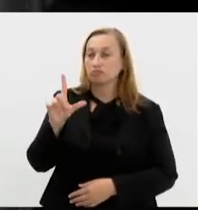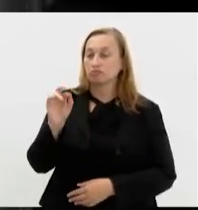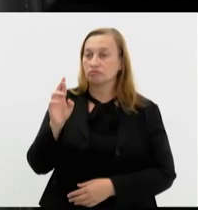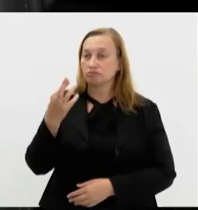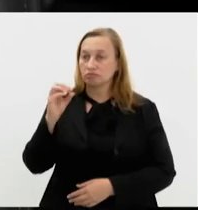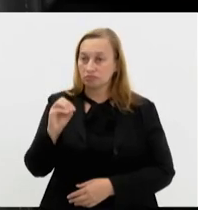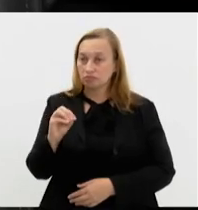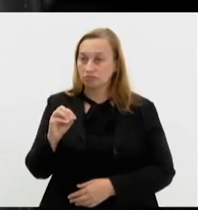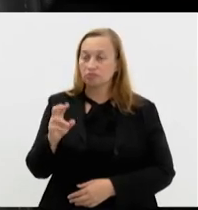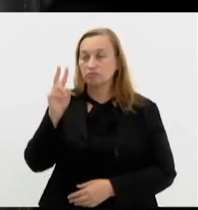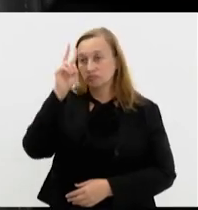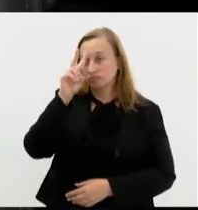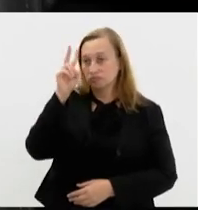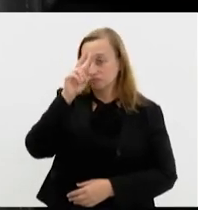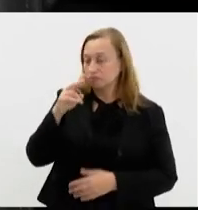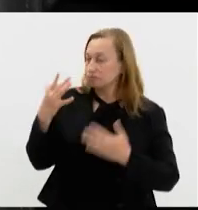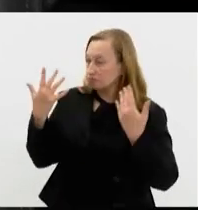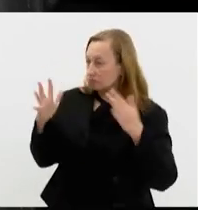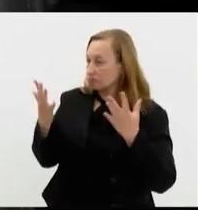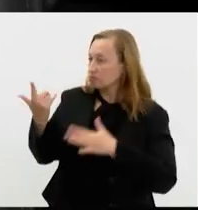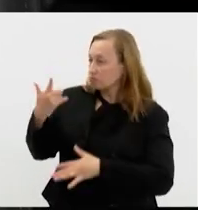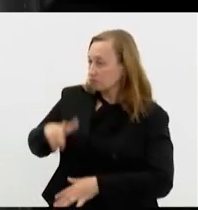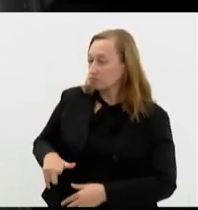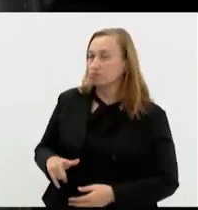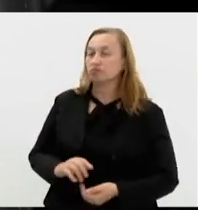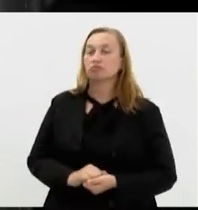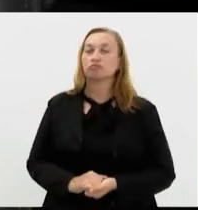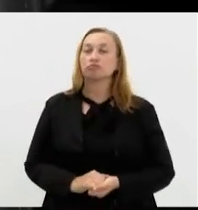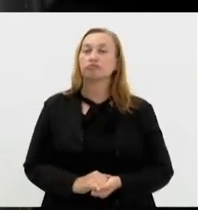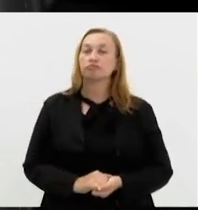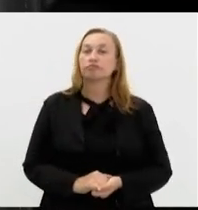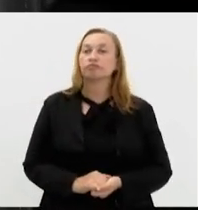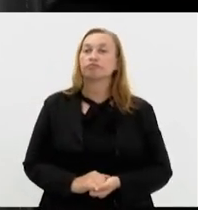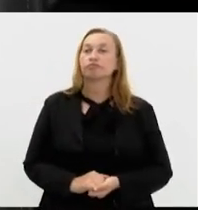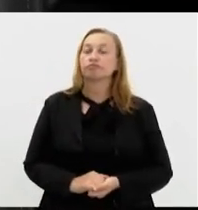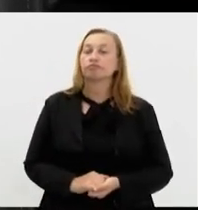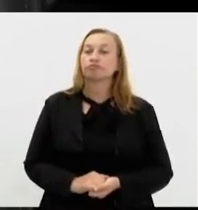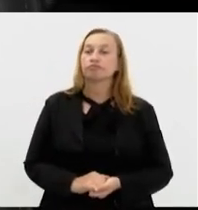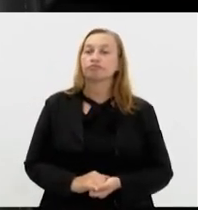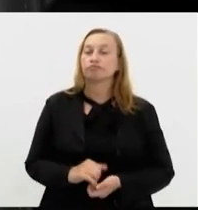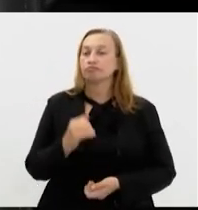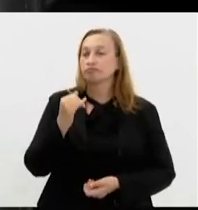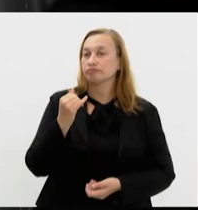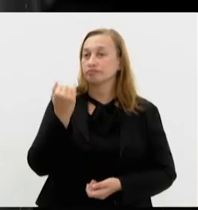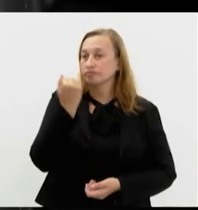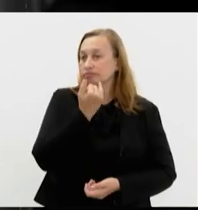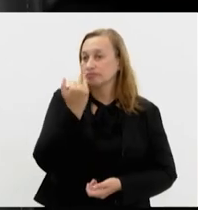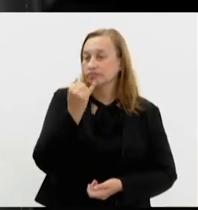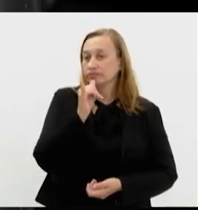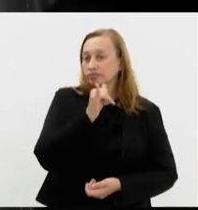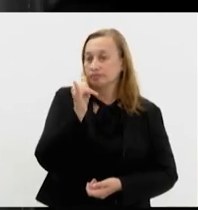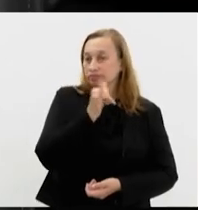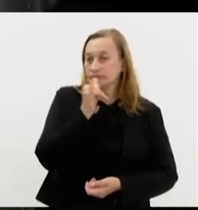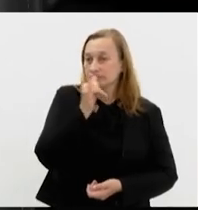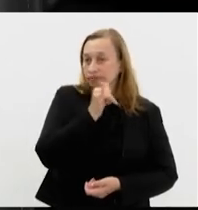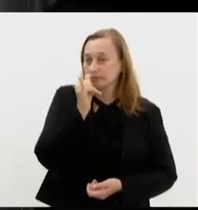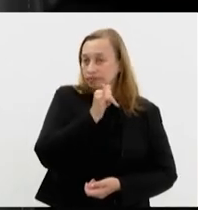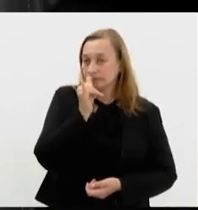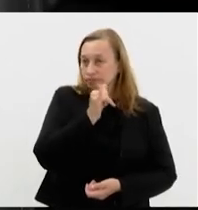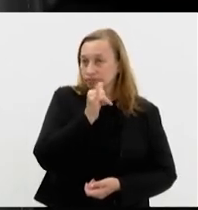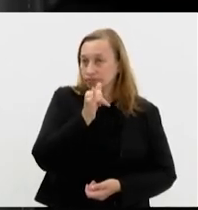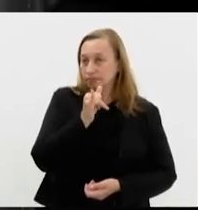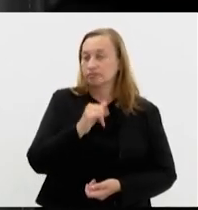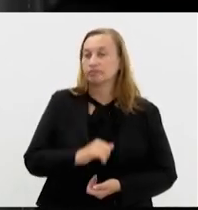externo meus cumprimentos outra vez ele lembrava da Itália com o movimento Estele que